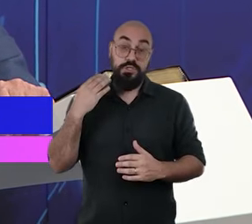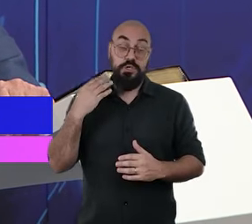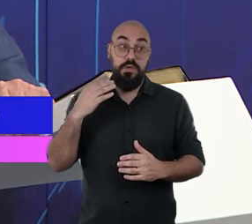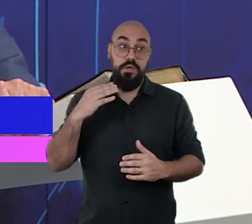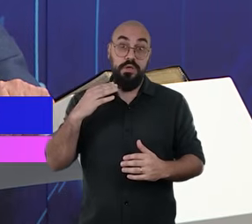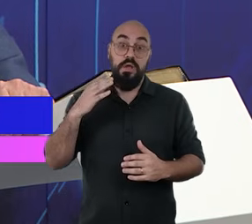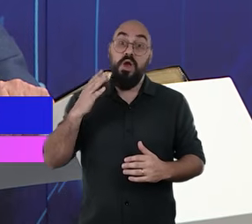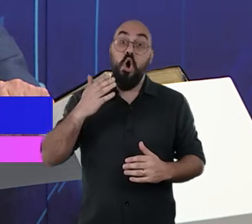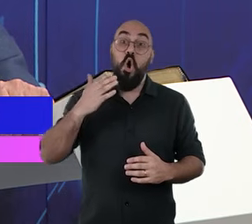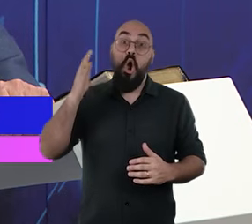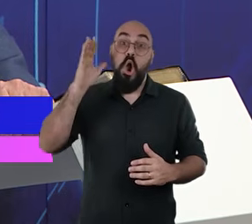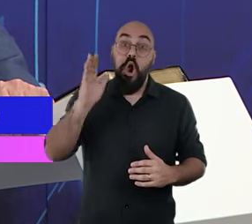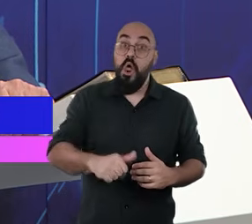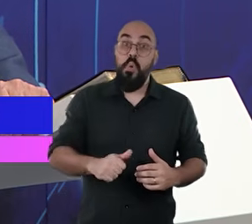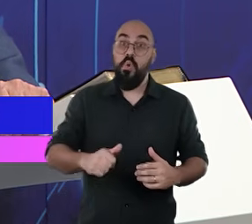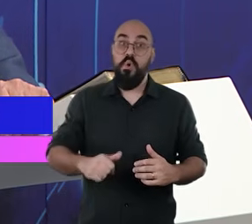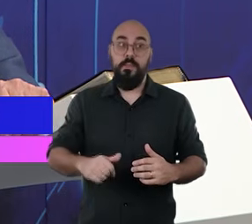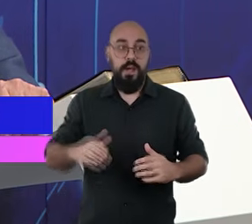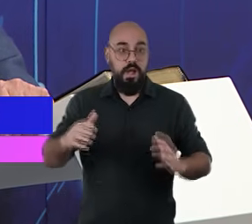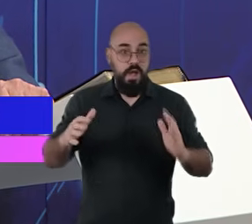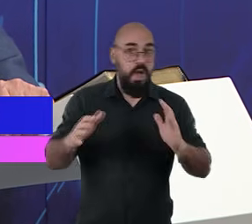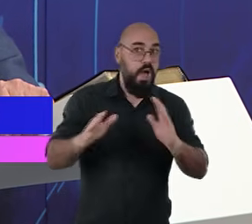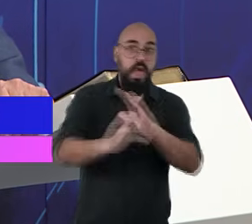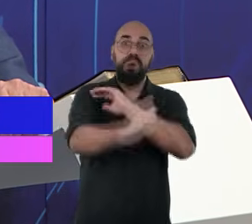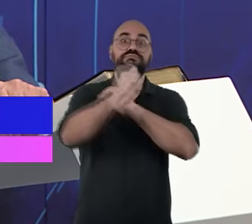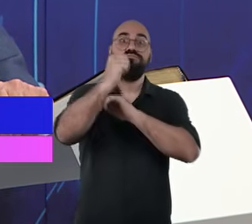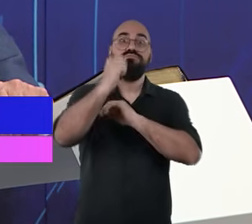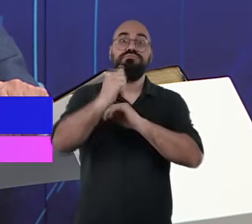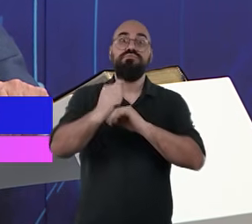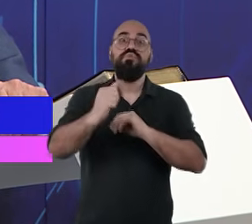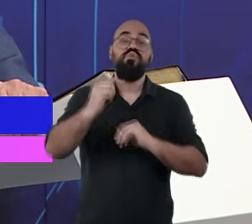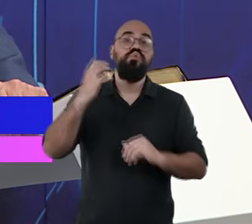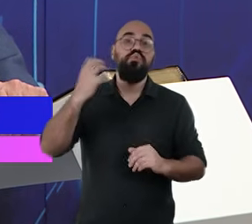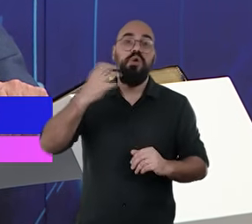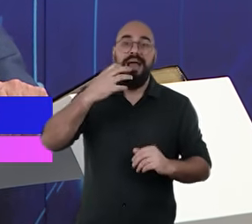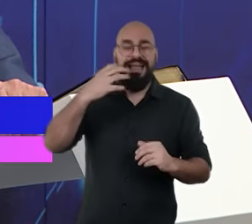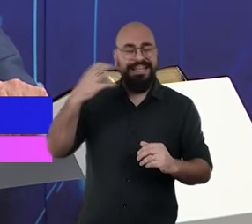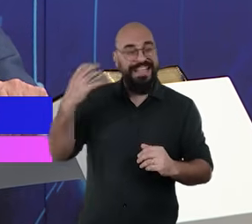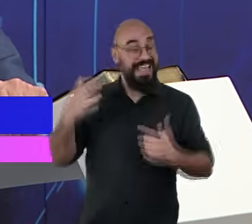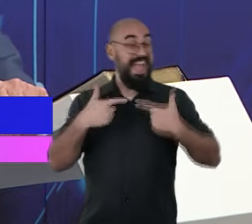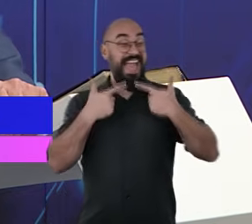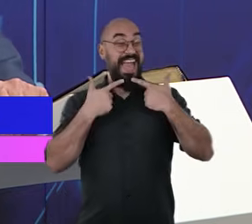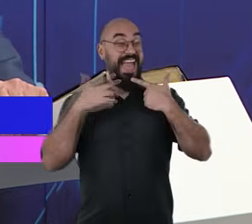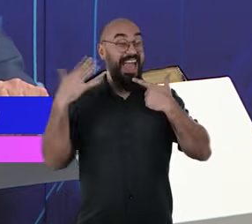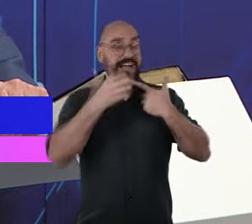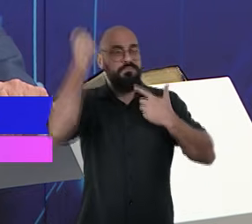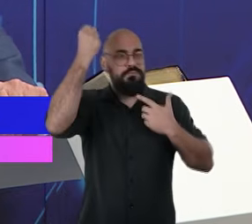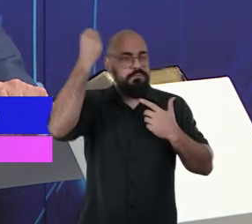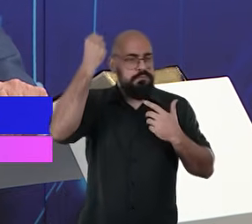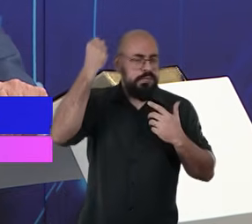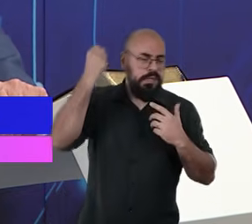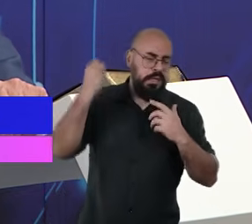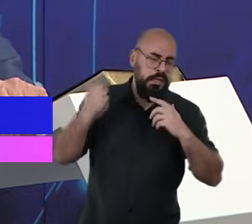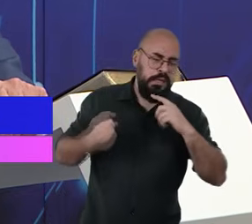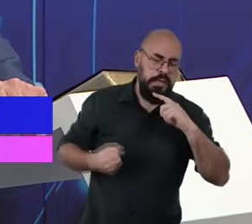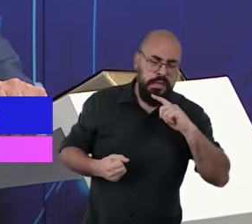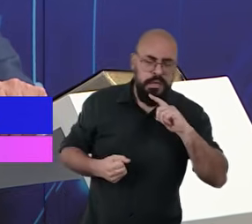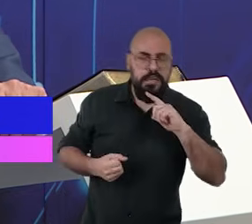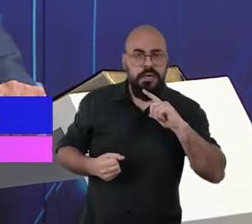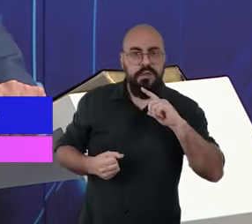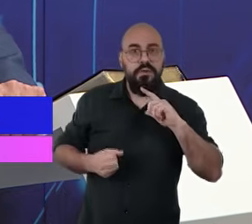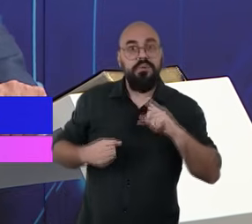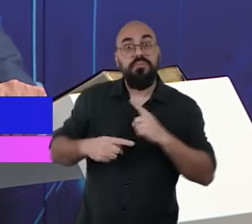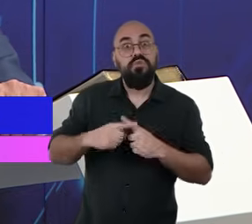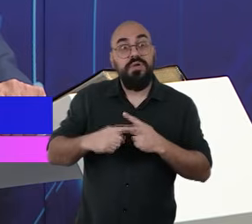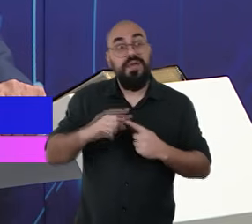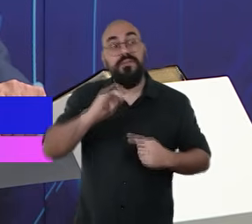nossa alegria, tira de nós o sorriso do rosto, mas a morte não tem a palavra final. É isso que a Bíblia